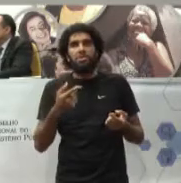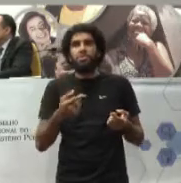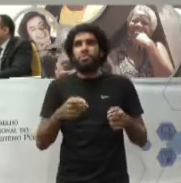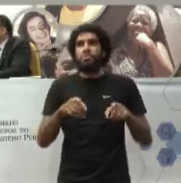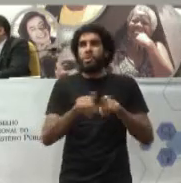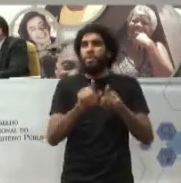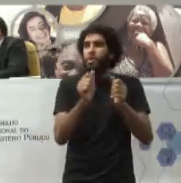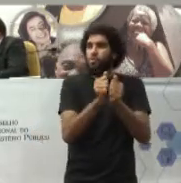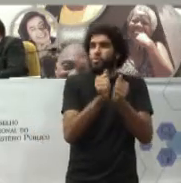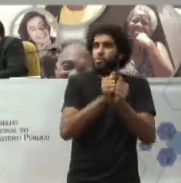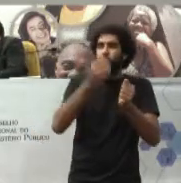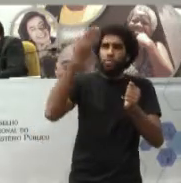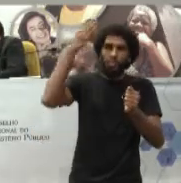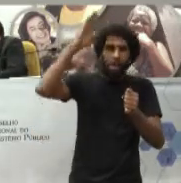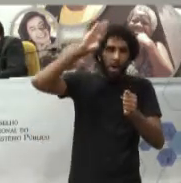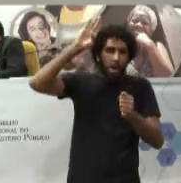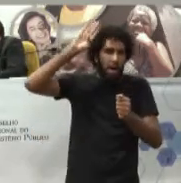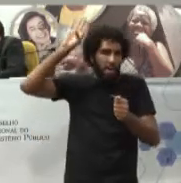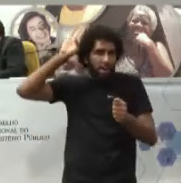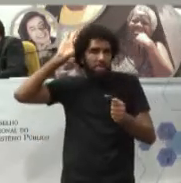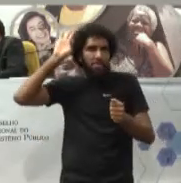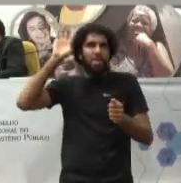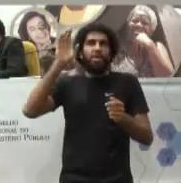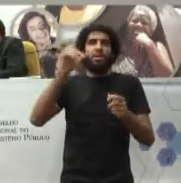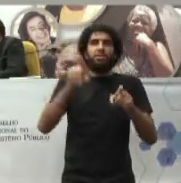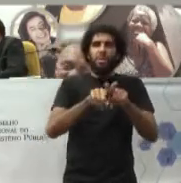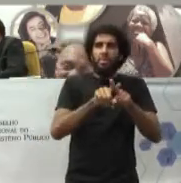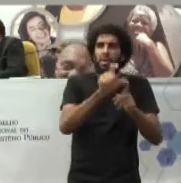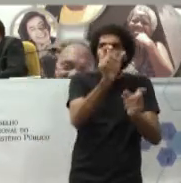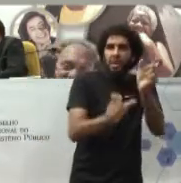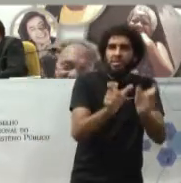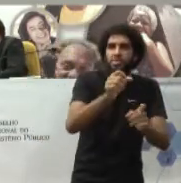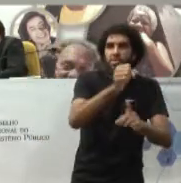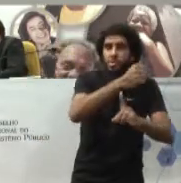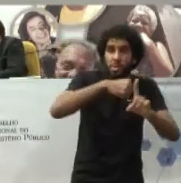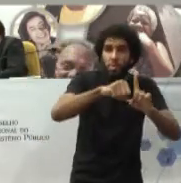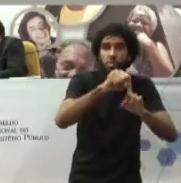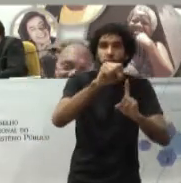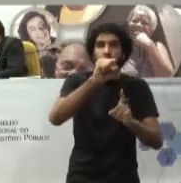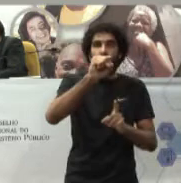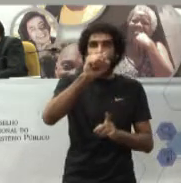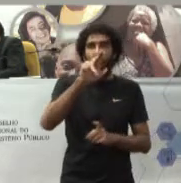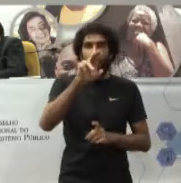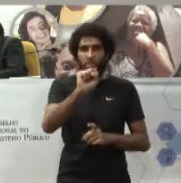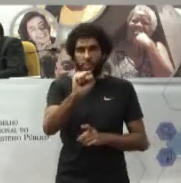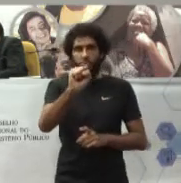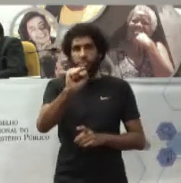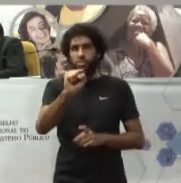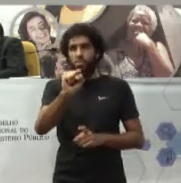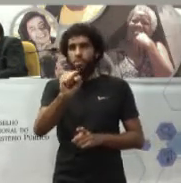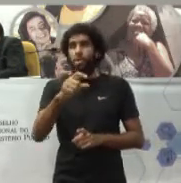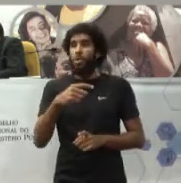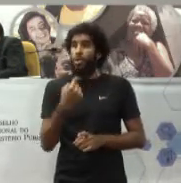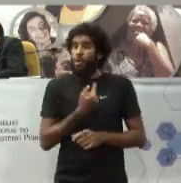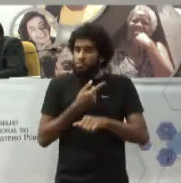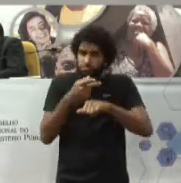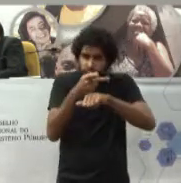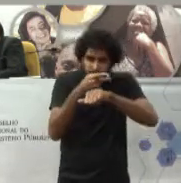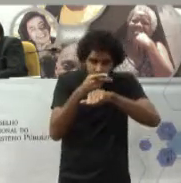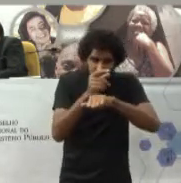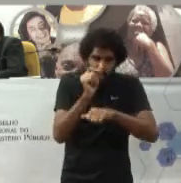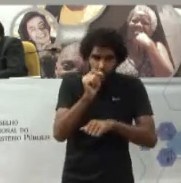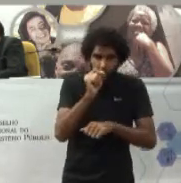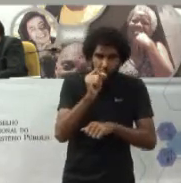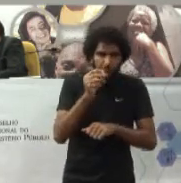academia com os usuários com os gestores nós buscamos a na